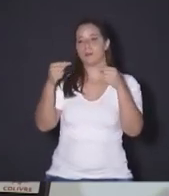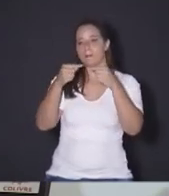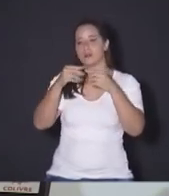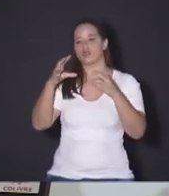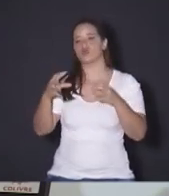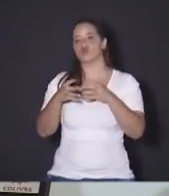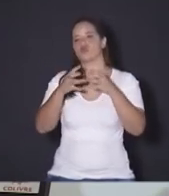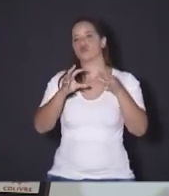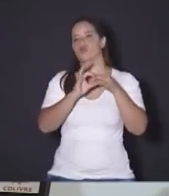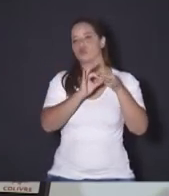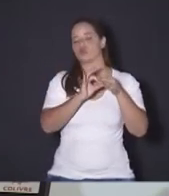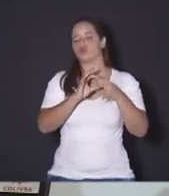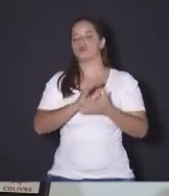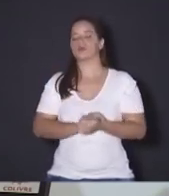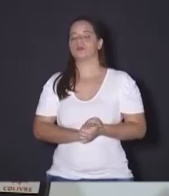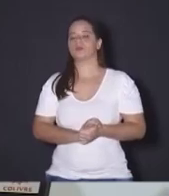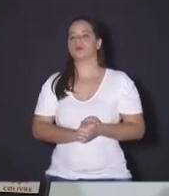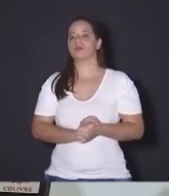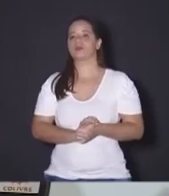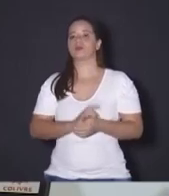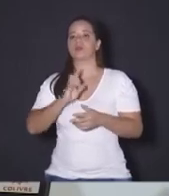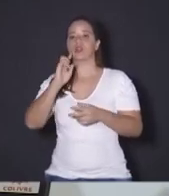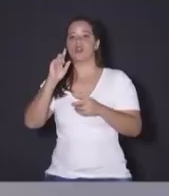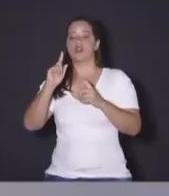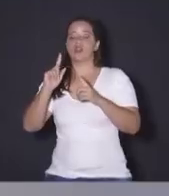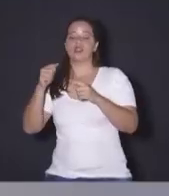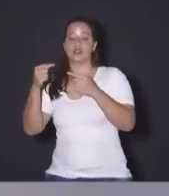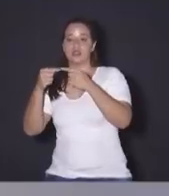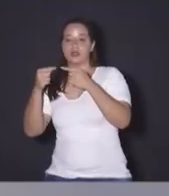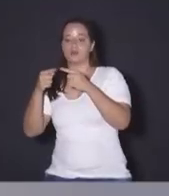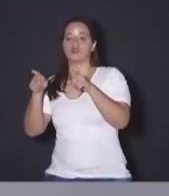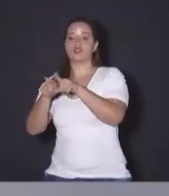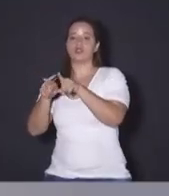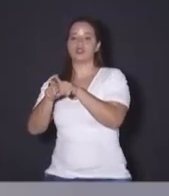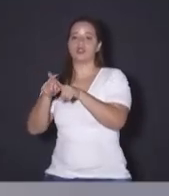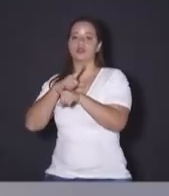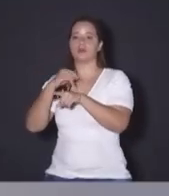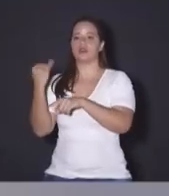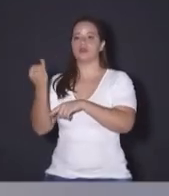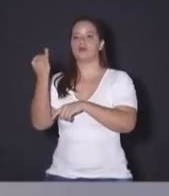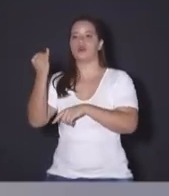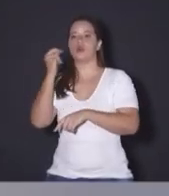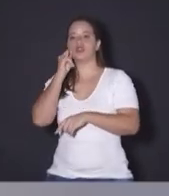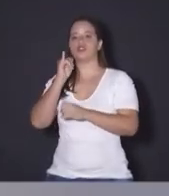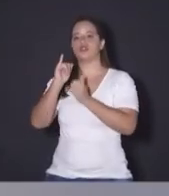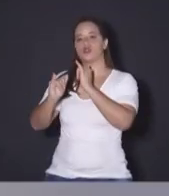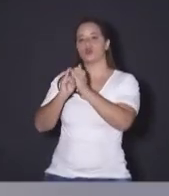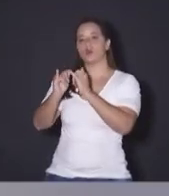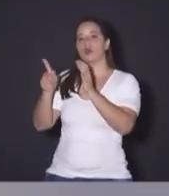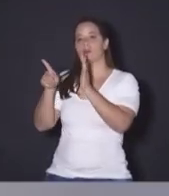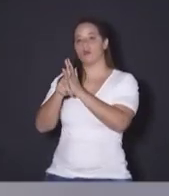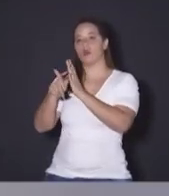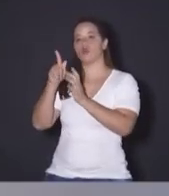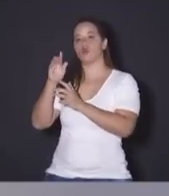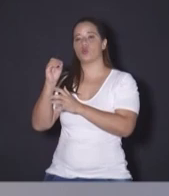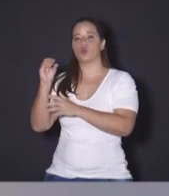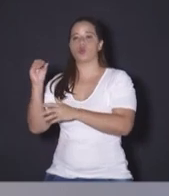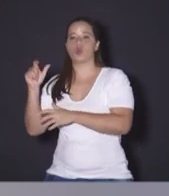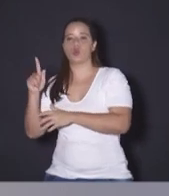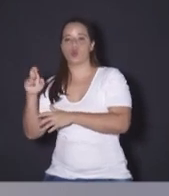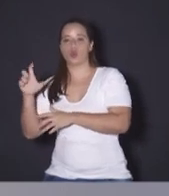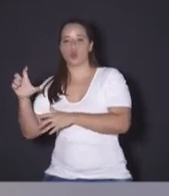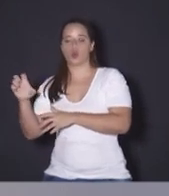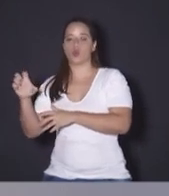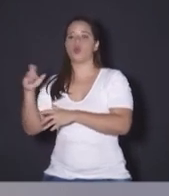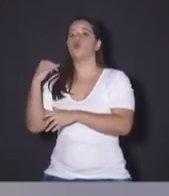grupo logo depois vem também algumas importantes como o youtube do google mas o que importa nessa